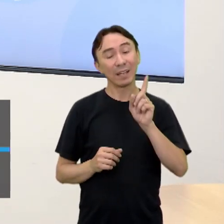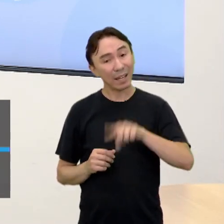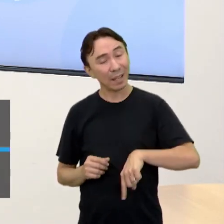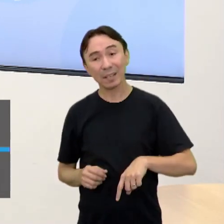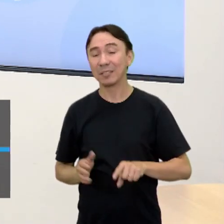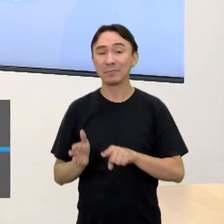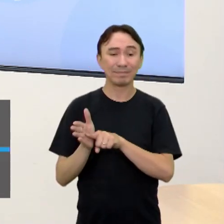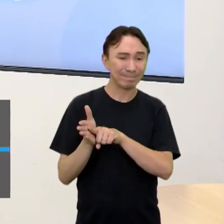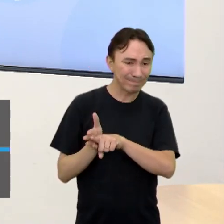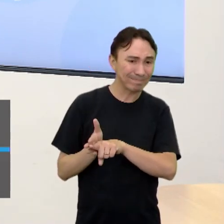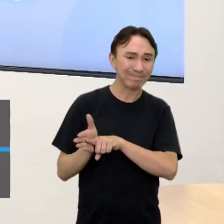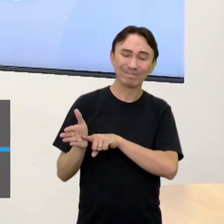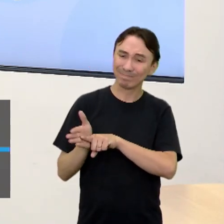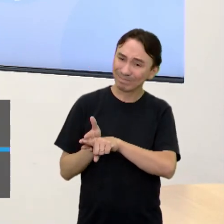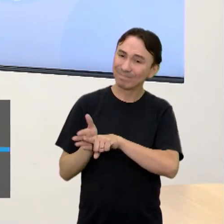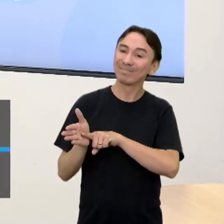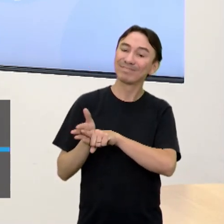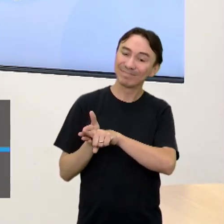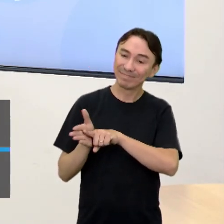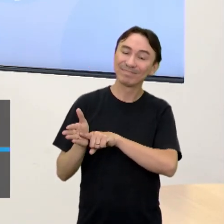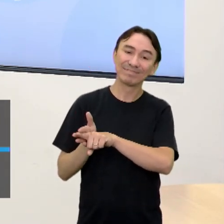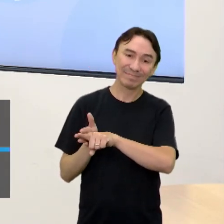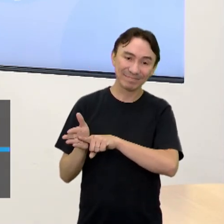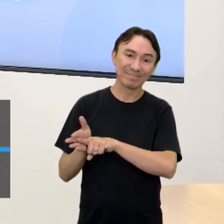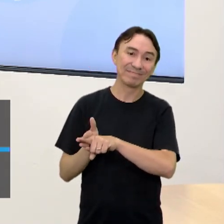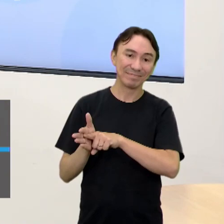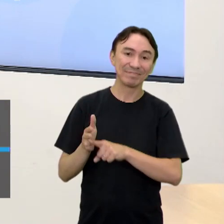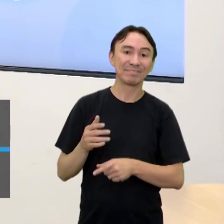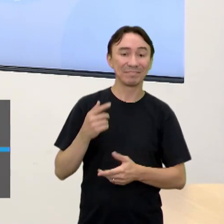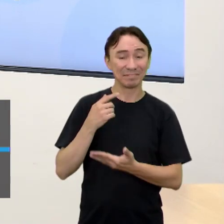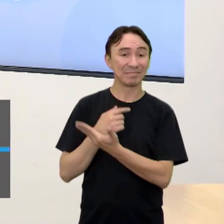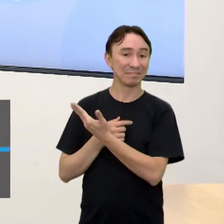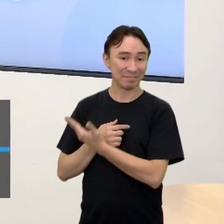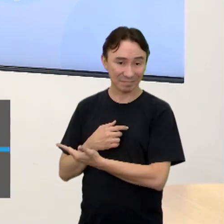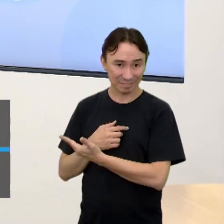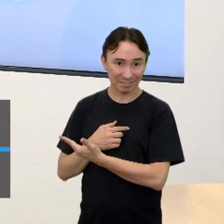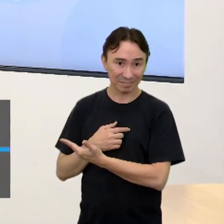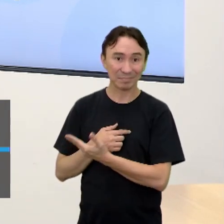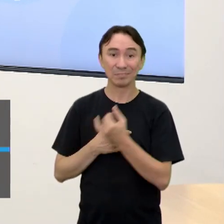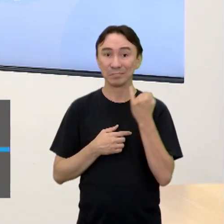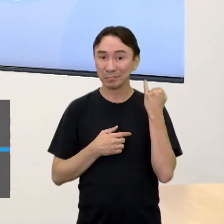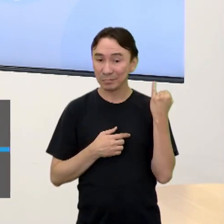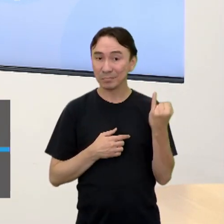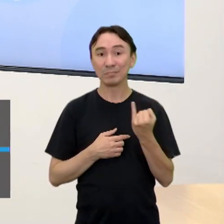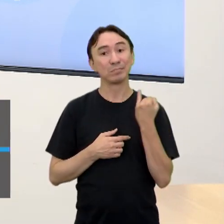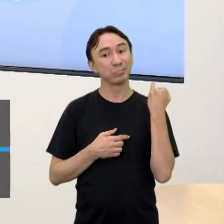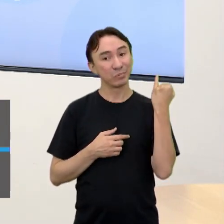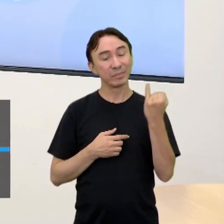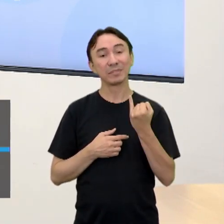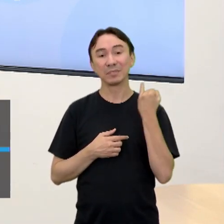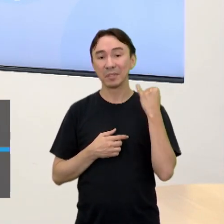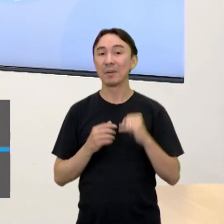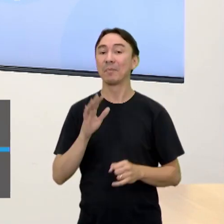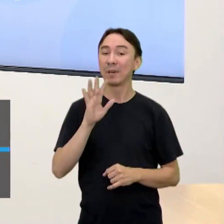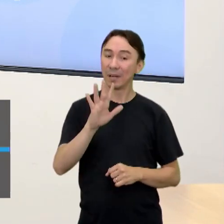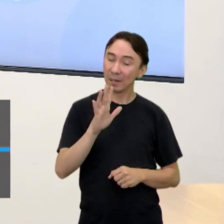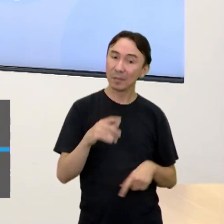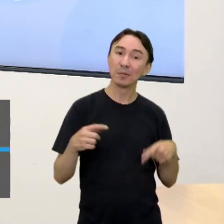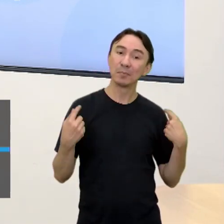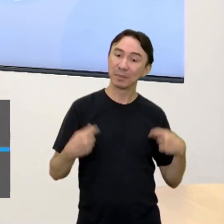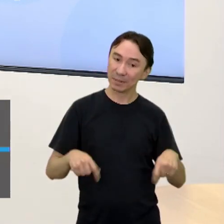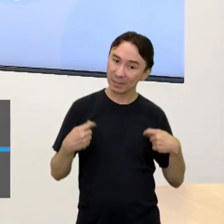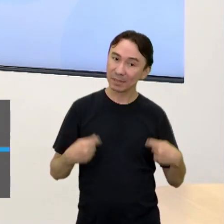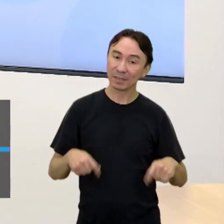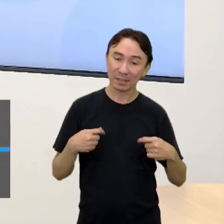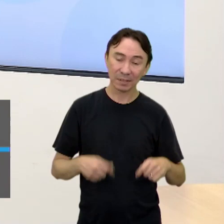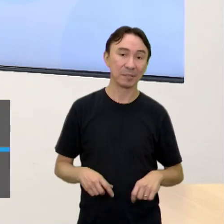pesquisar sobre esse tipo de gente, certo? Que é muito importante, mas que tem que ser observada. Lembra? Observatório